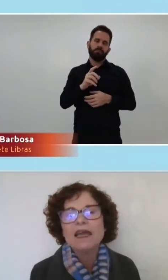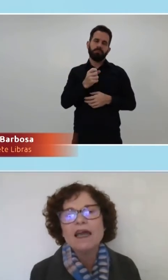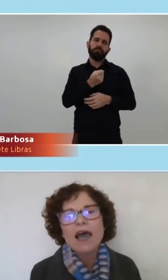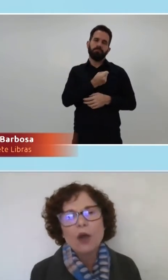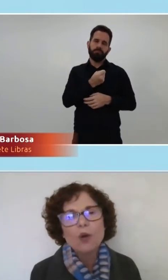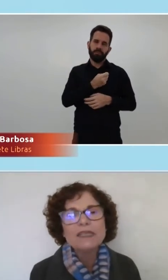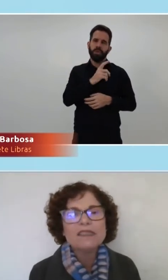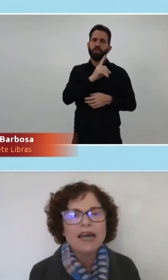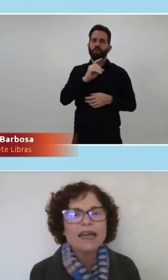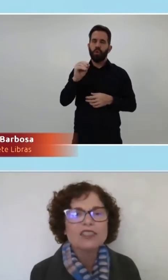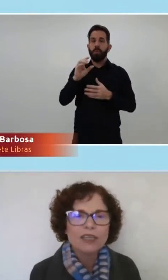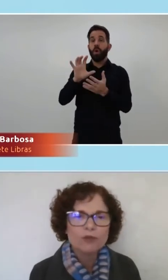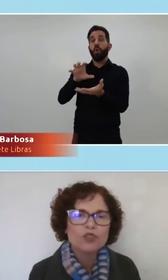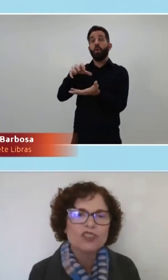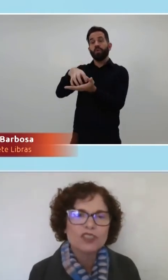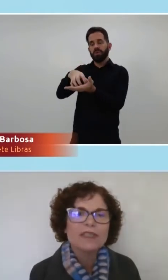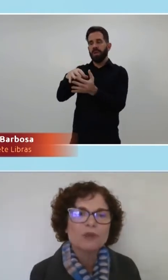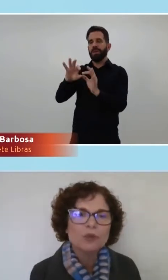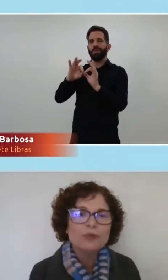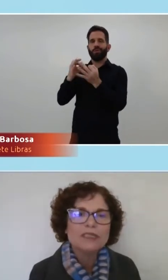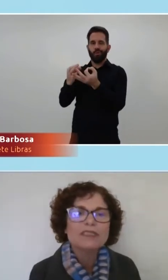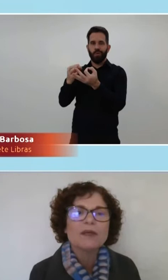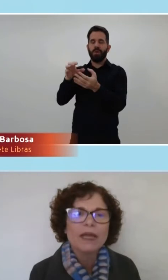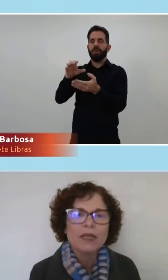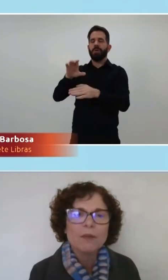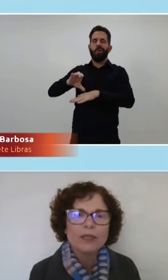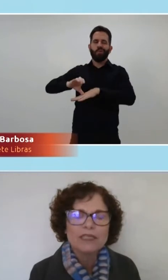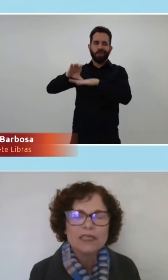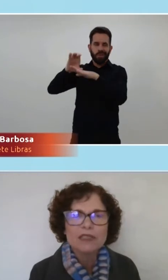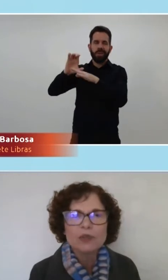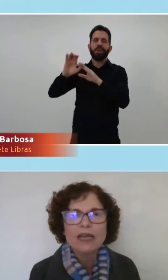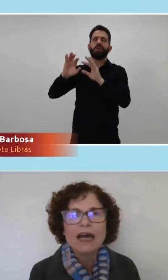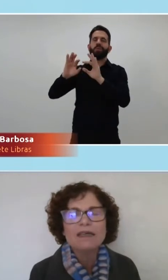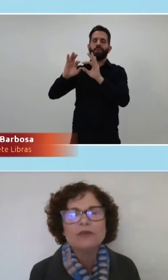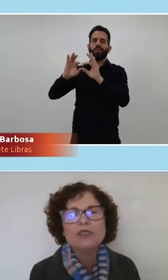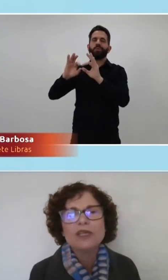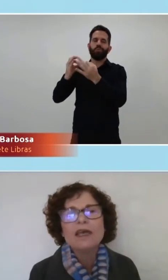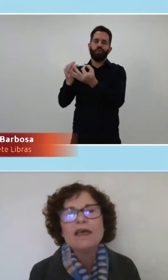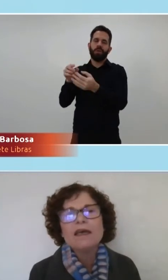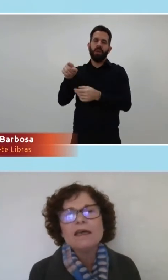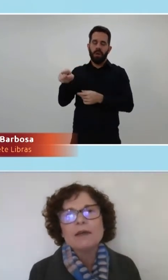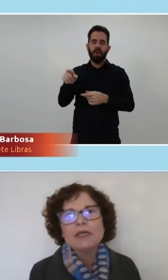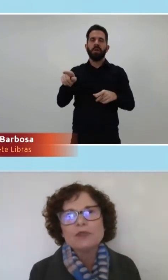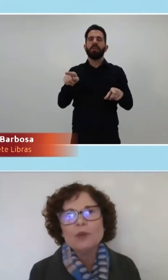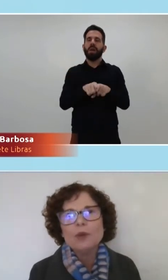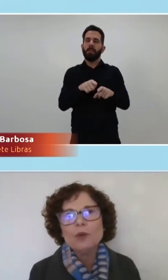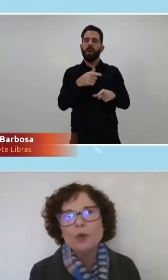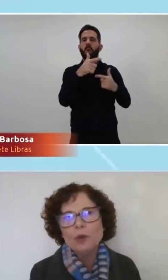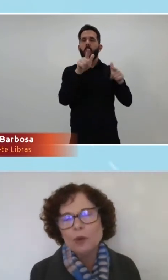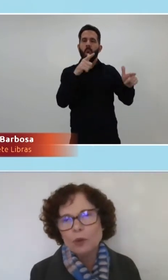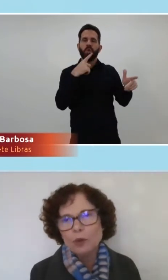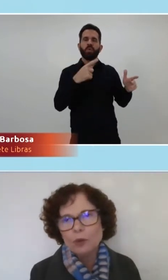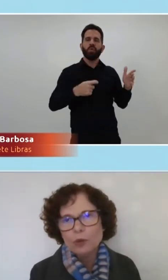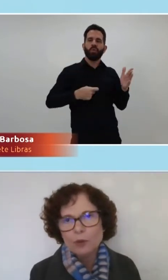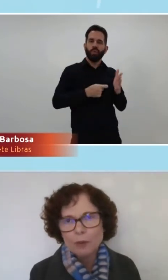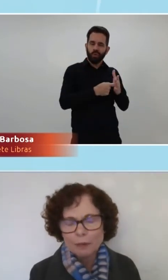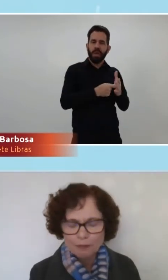tutelares, algumas cidades têm os disque denúncias também que podem ser acionados, né, mas